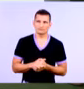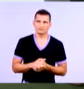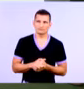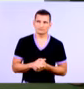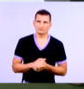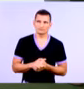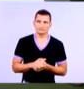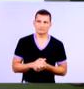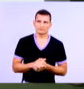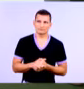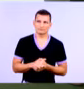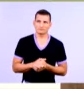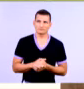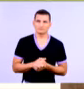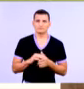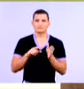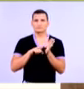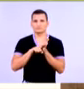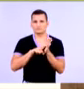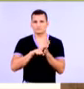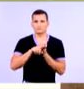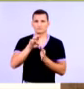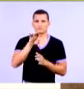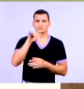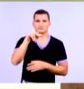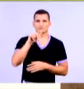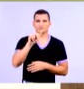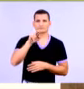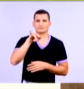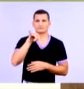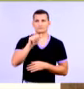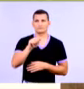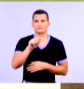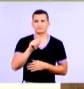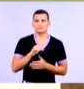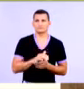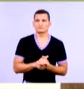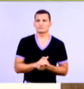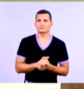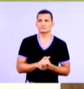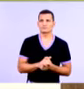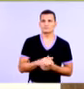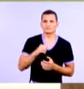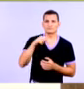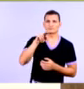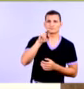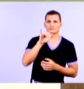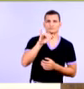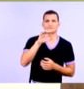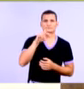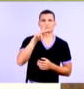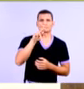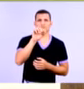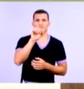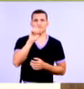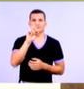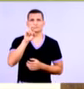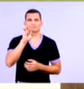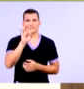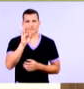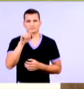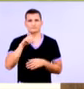essas buscas binárias, sequencial, ordenação. Então, pode até questionar, bom, se Quicksort é mais rápido, por que não usa tudo Quicksort?